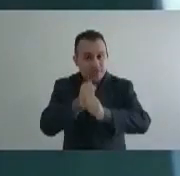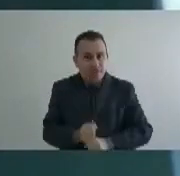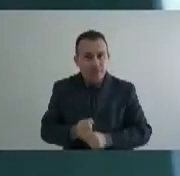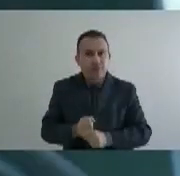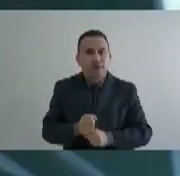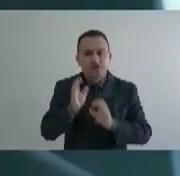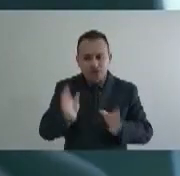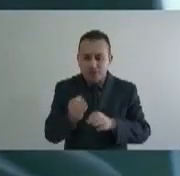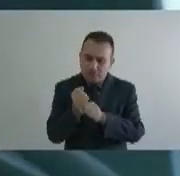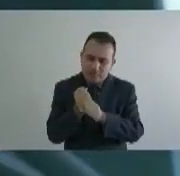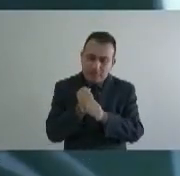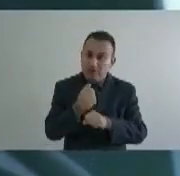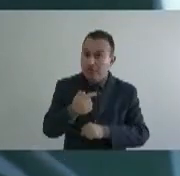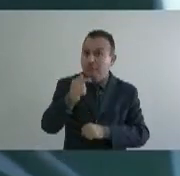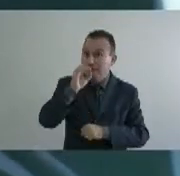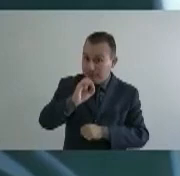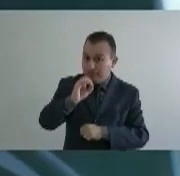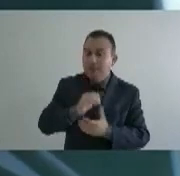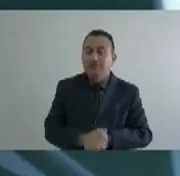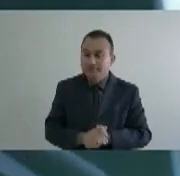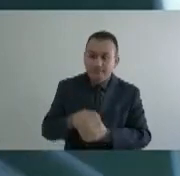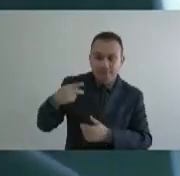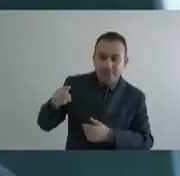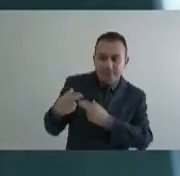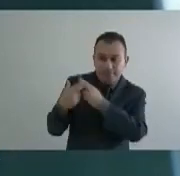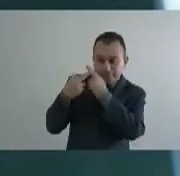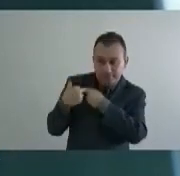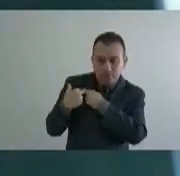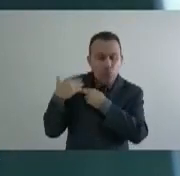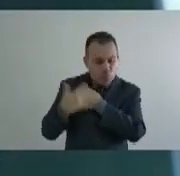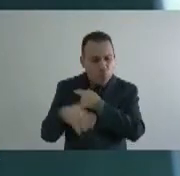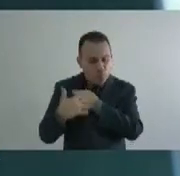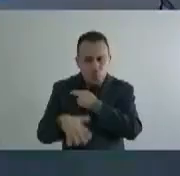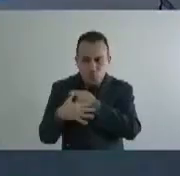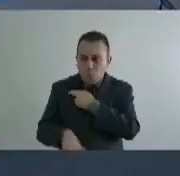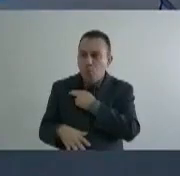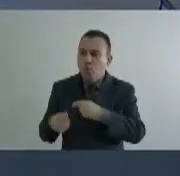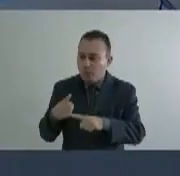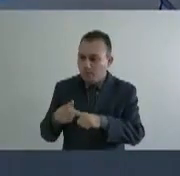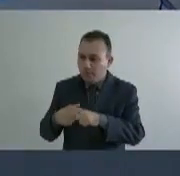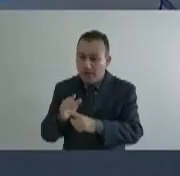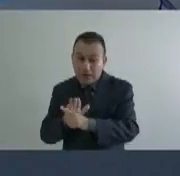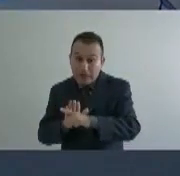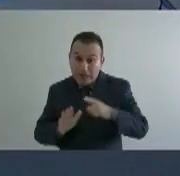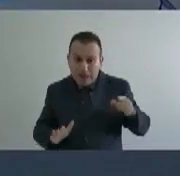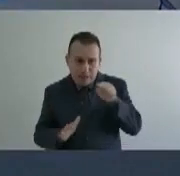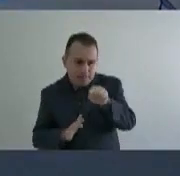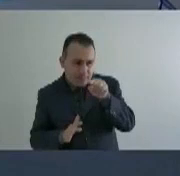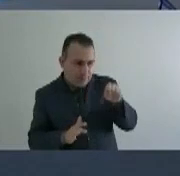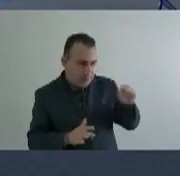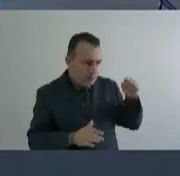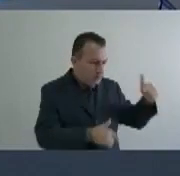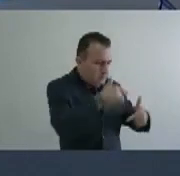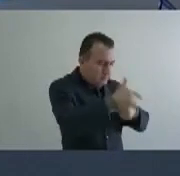criação e a responsabilidade sua é muito grande de continuar, não só o trabalho de todos aqueles que construíram